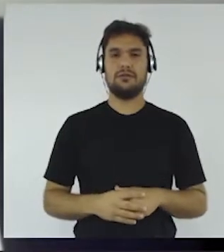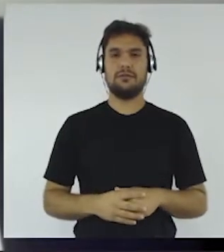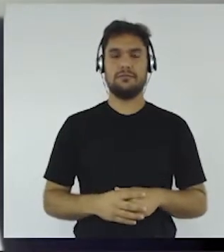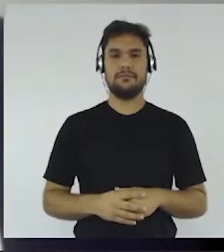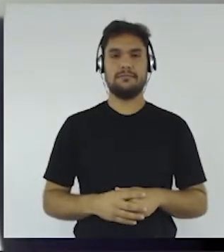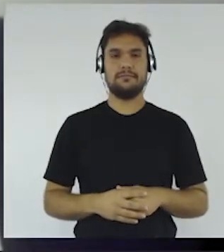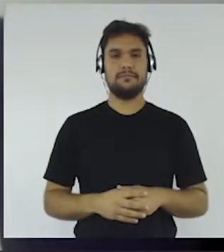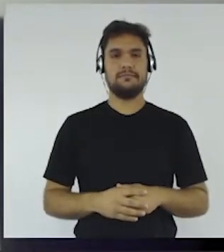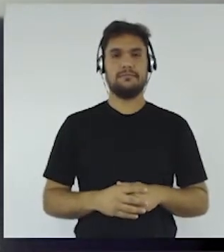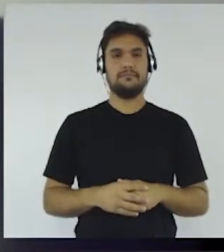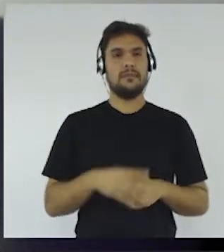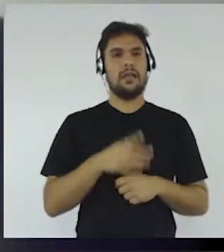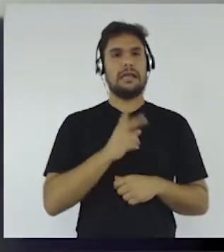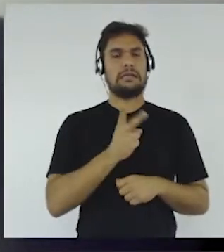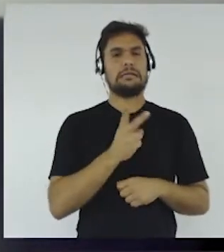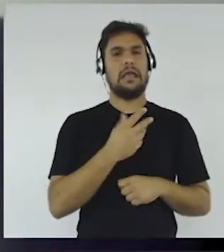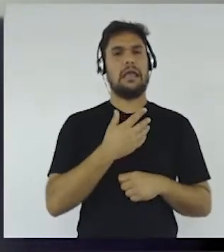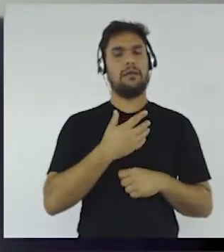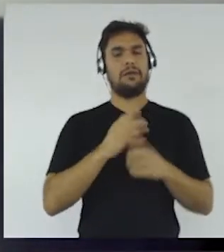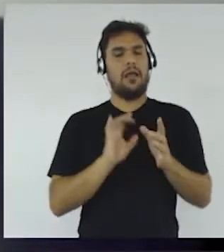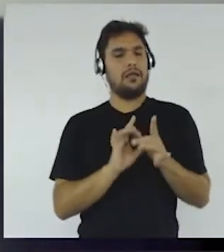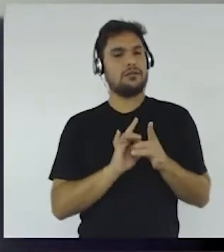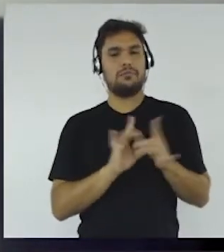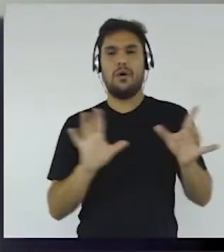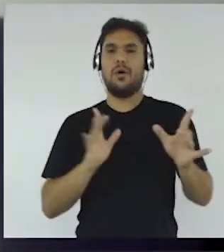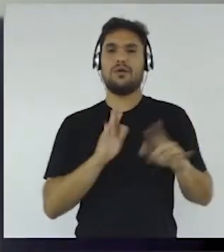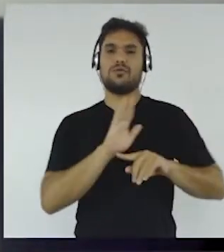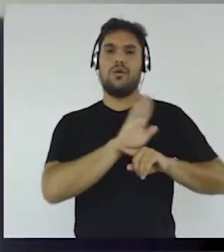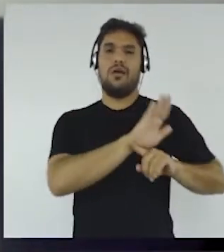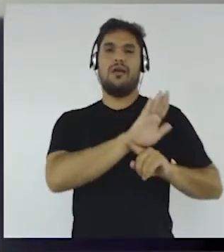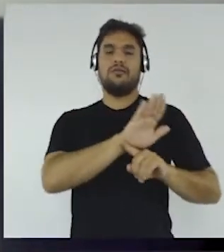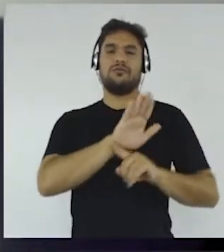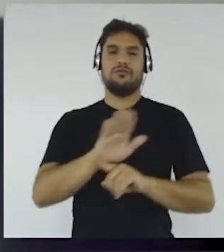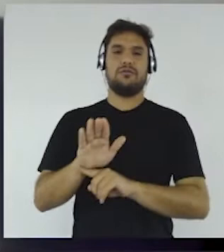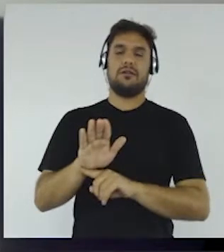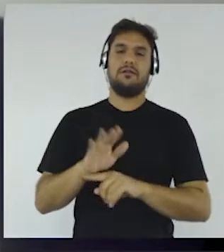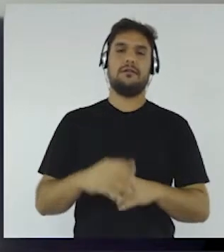sempre disposto a colaborar,